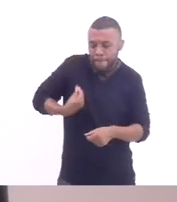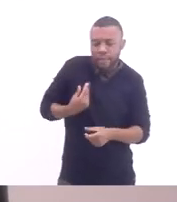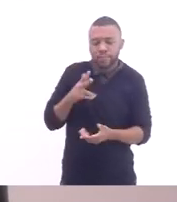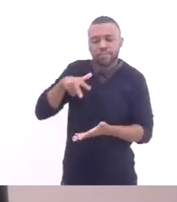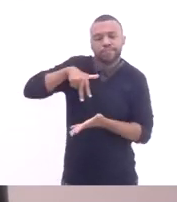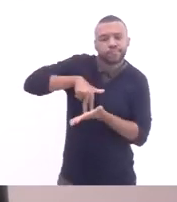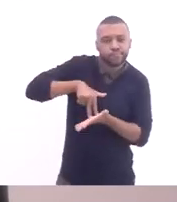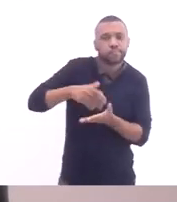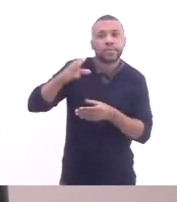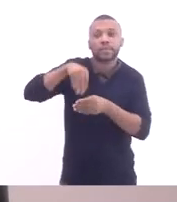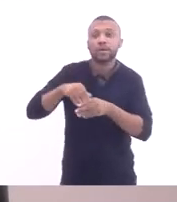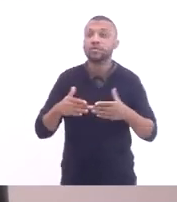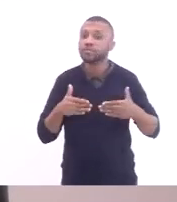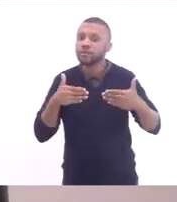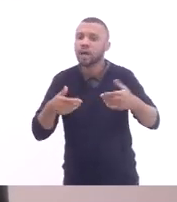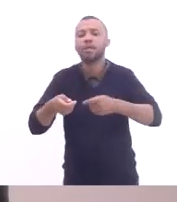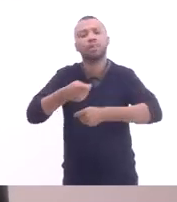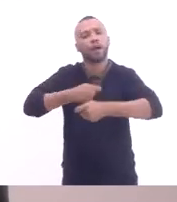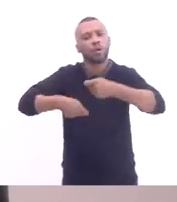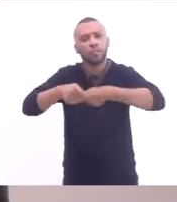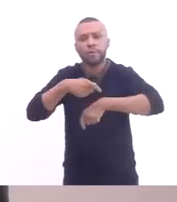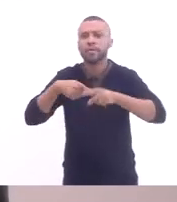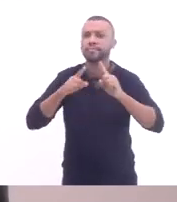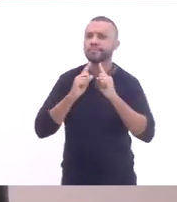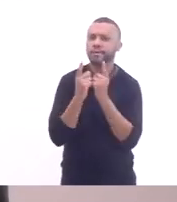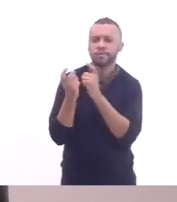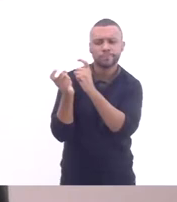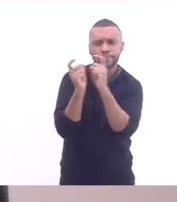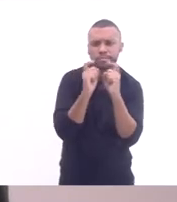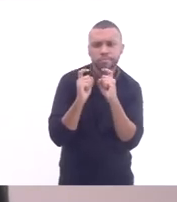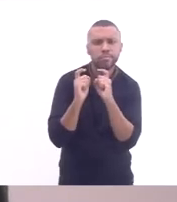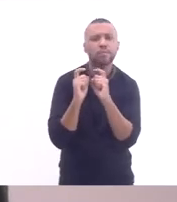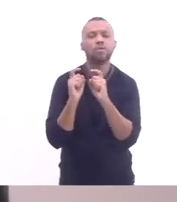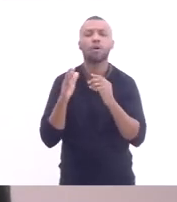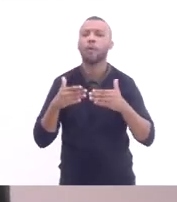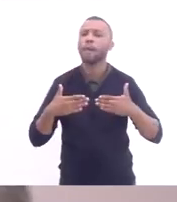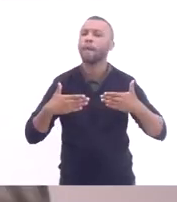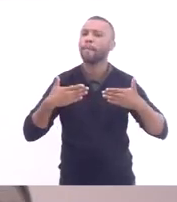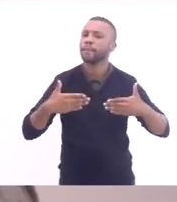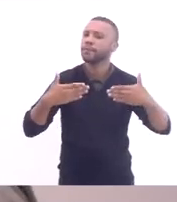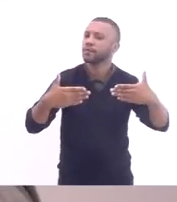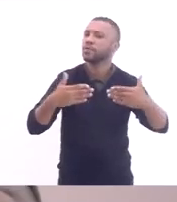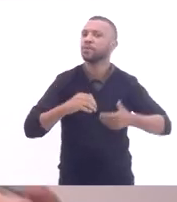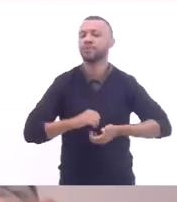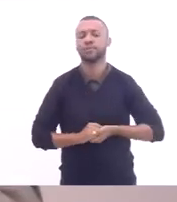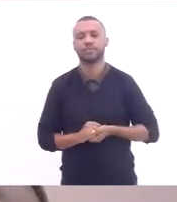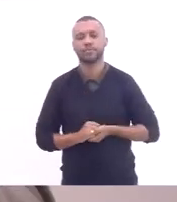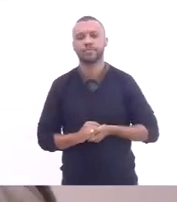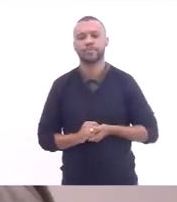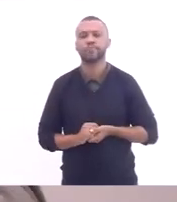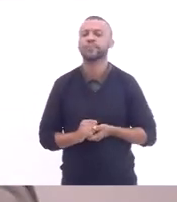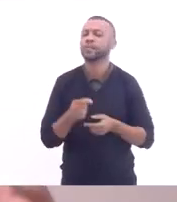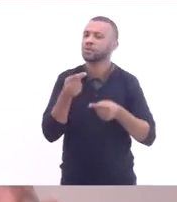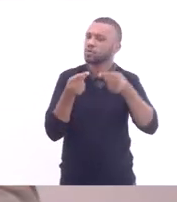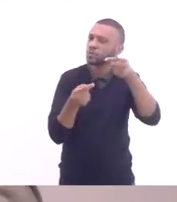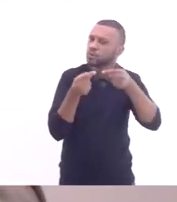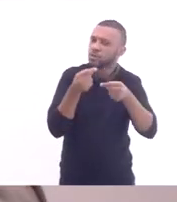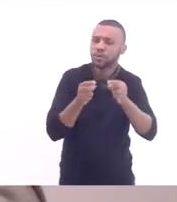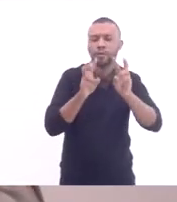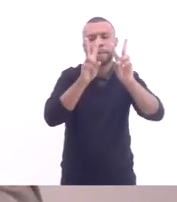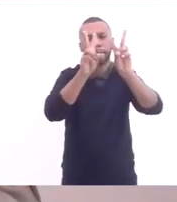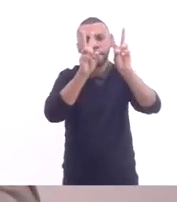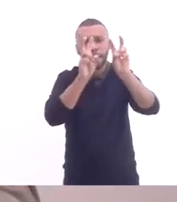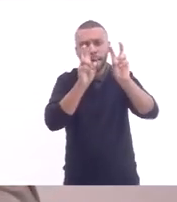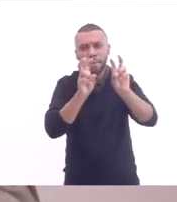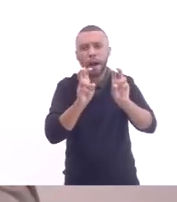no Ministério da Economia. Me lembro de algumas reuniões com o ministro da Economia, discutimos sobre pontas e pautas,